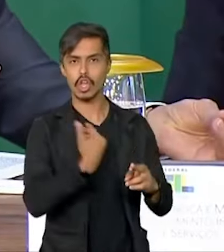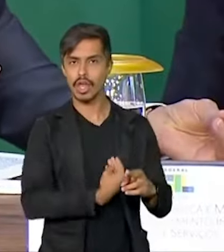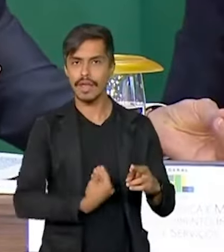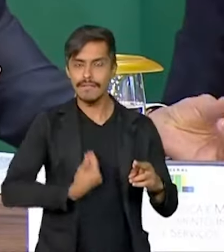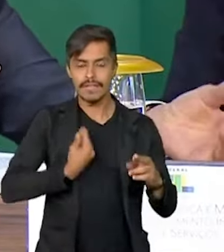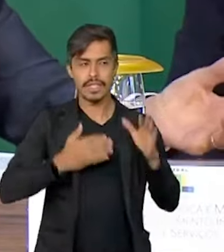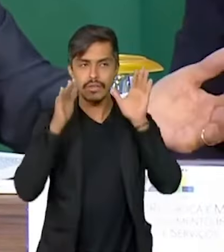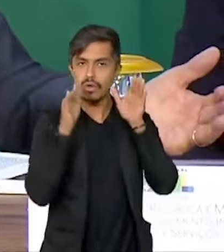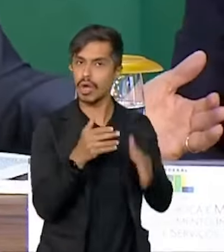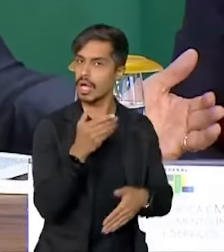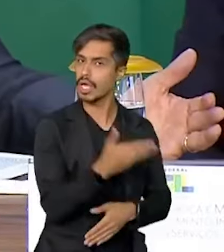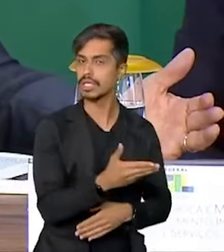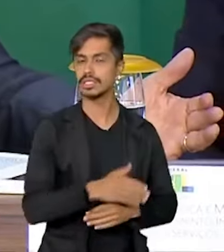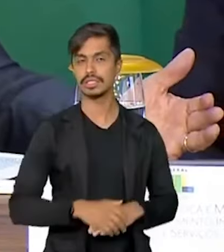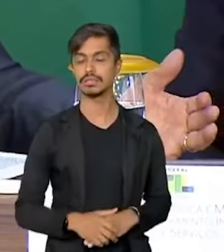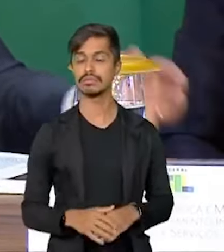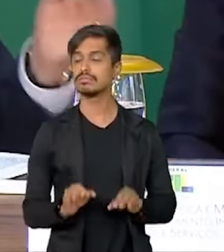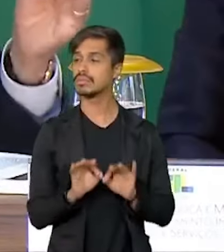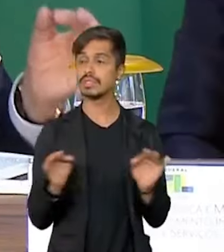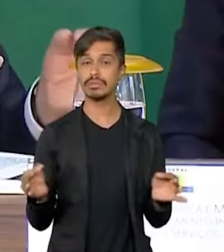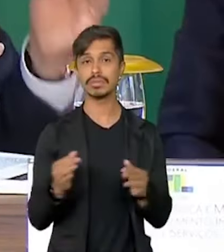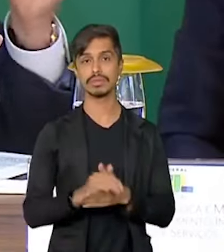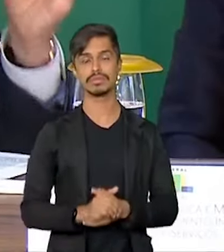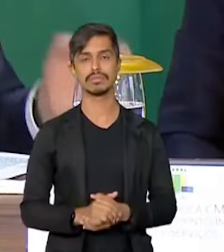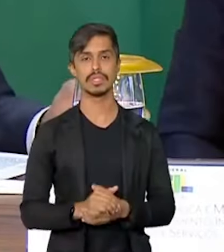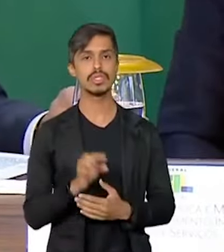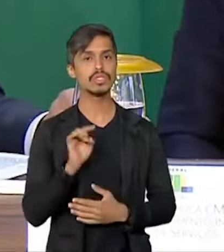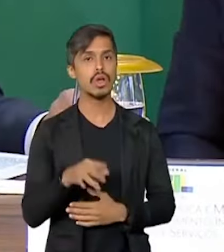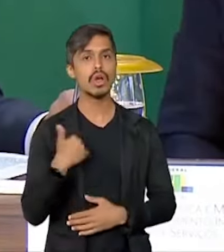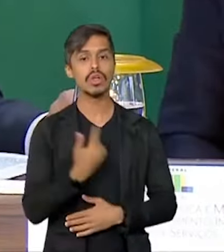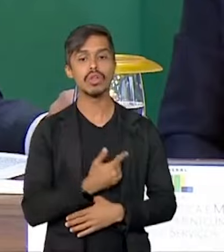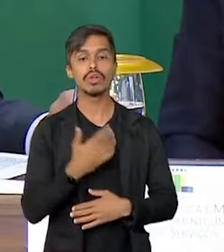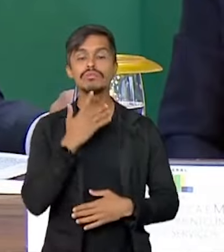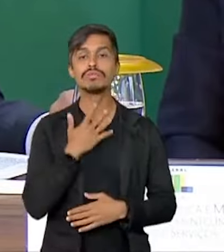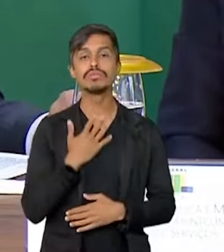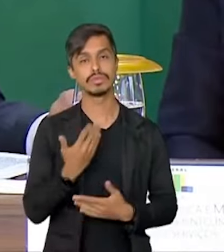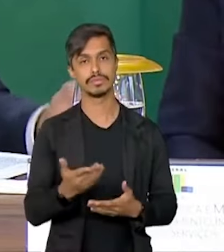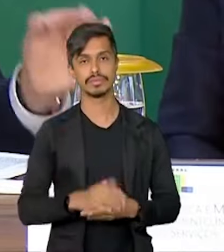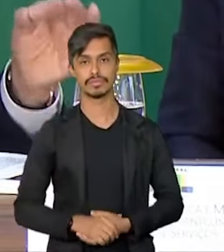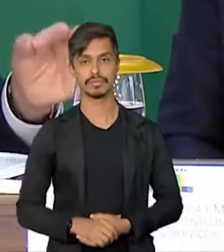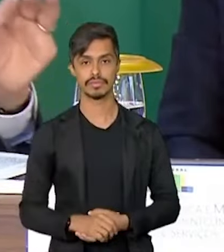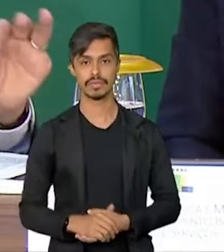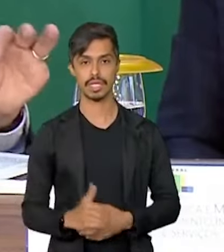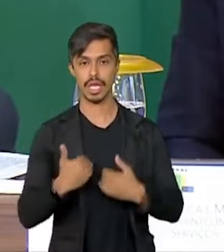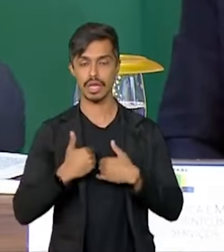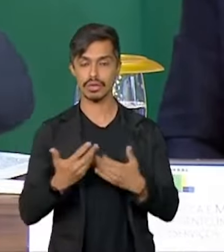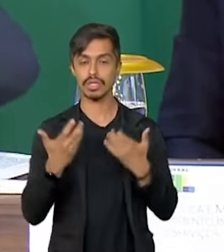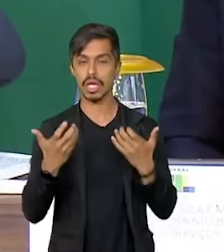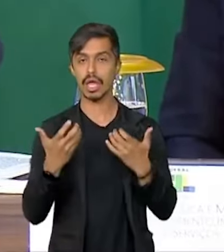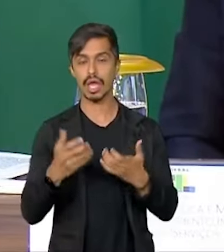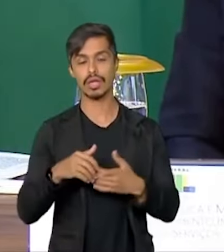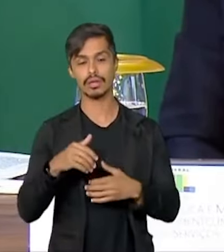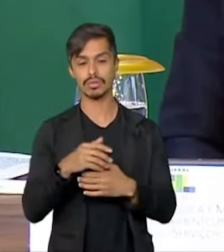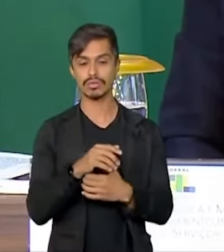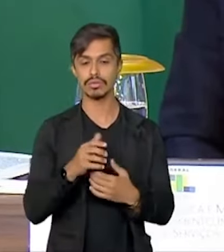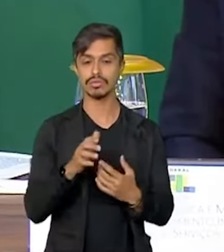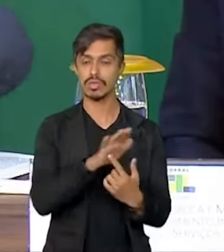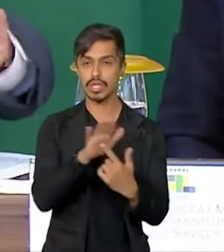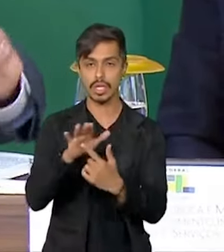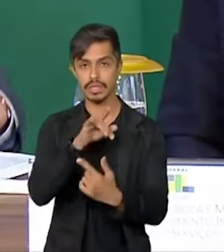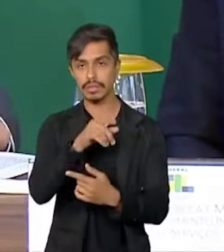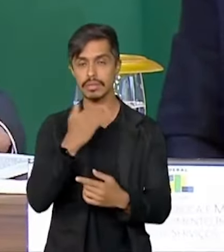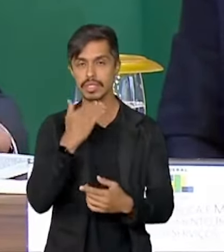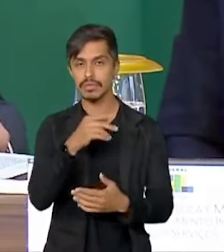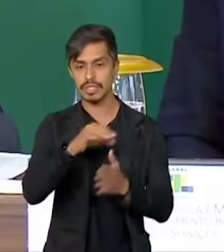vivemos? Então é simples, é só a gente querer. E eu queria dizer para vocês que eu pensei que vocês iam